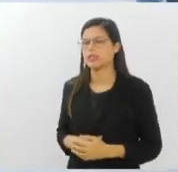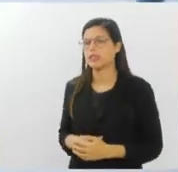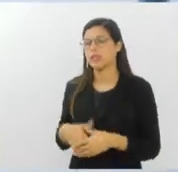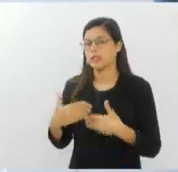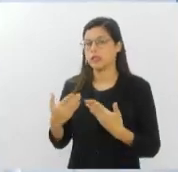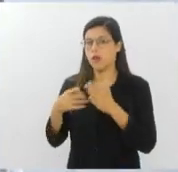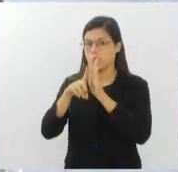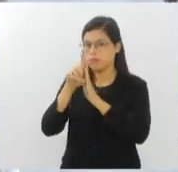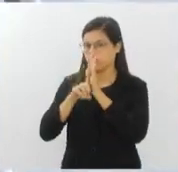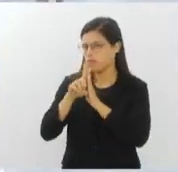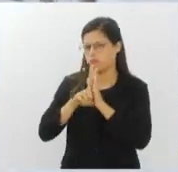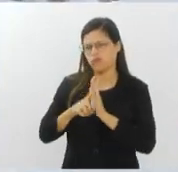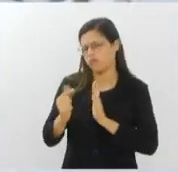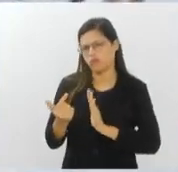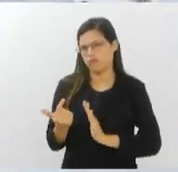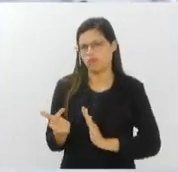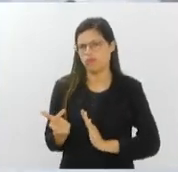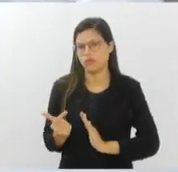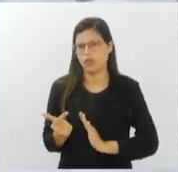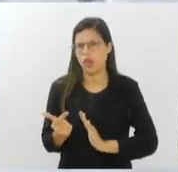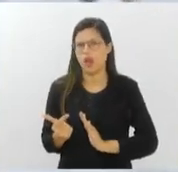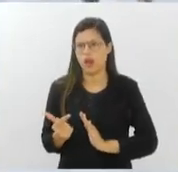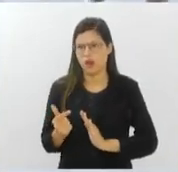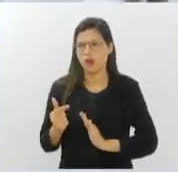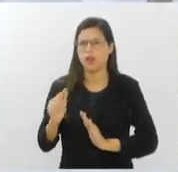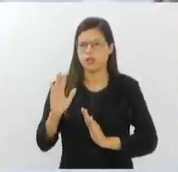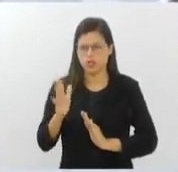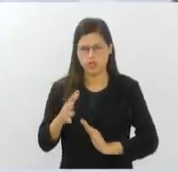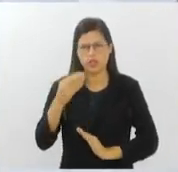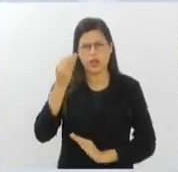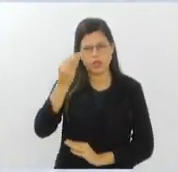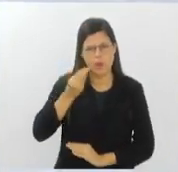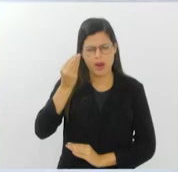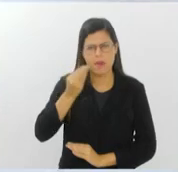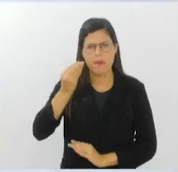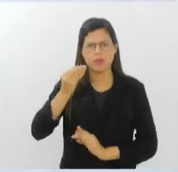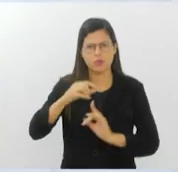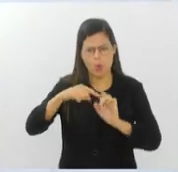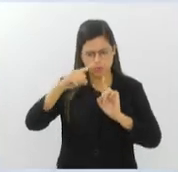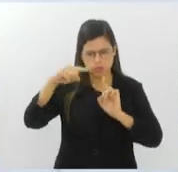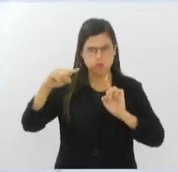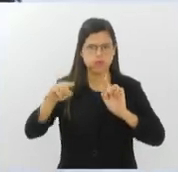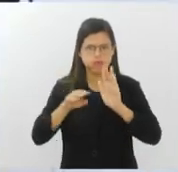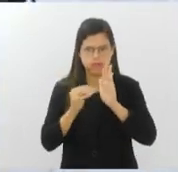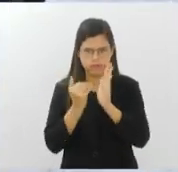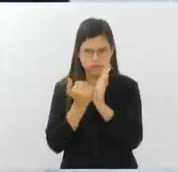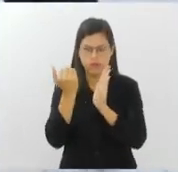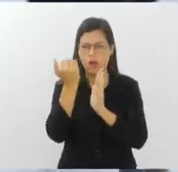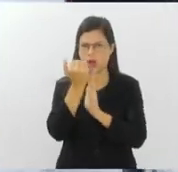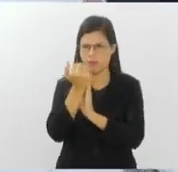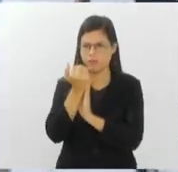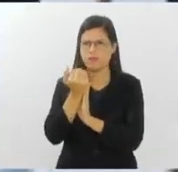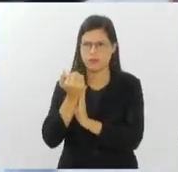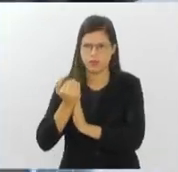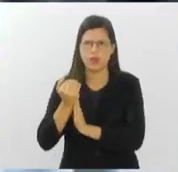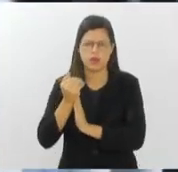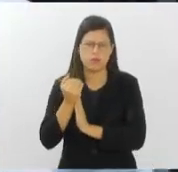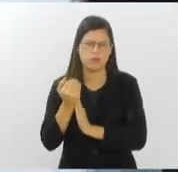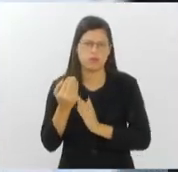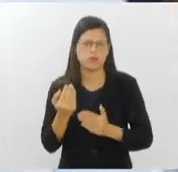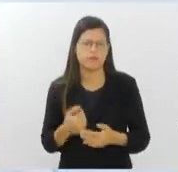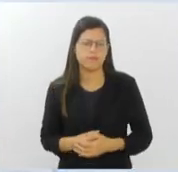nada significativo, até com doses bem altas, bem acima do que a gente costuma indicar, né, e